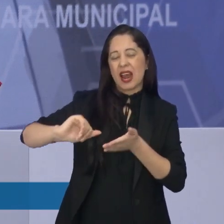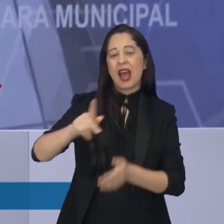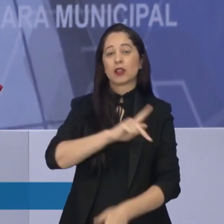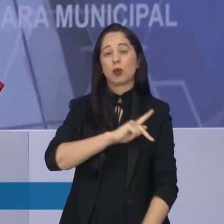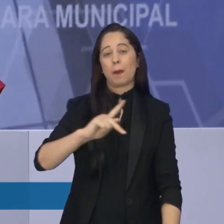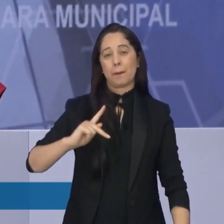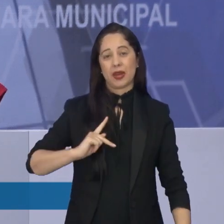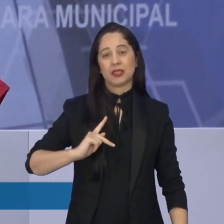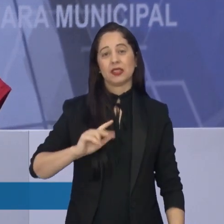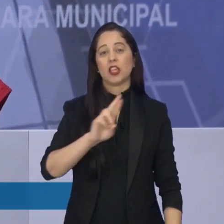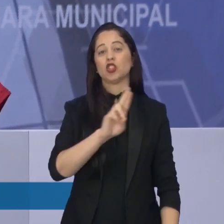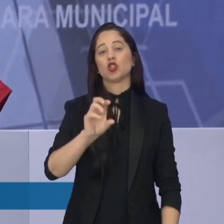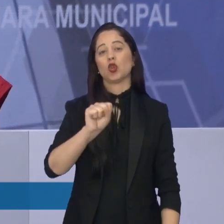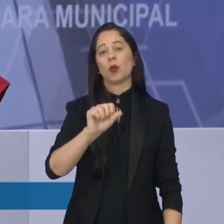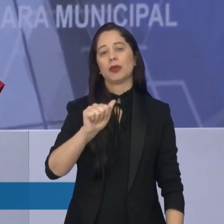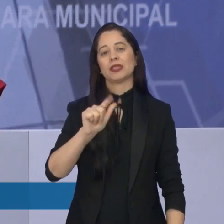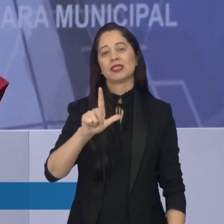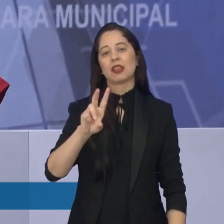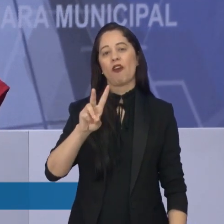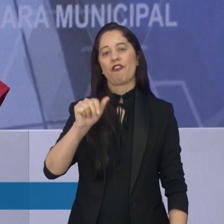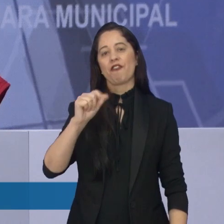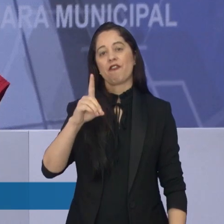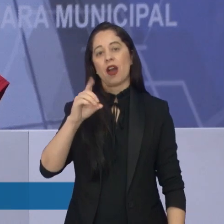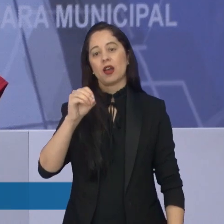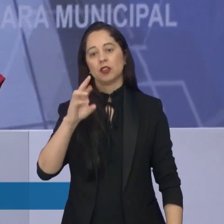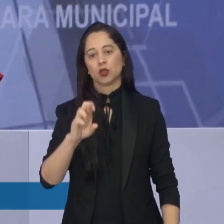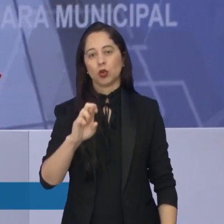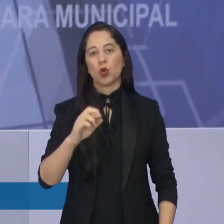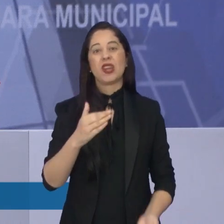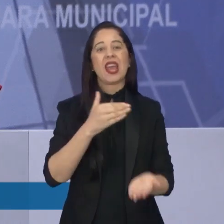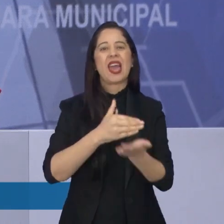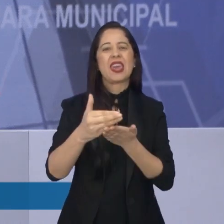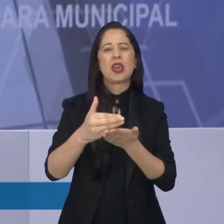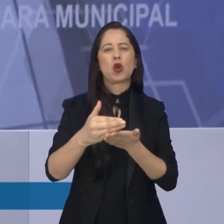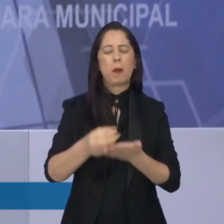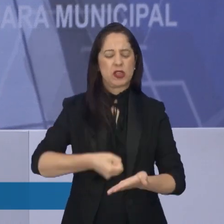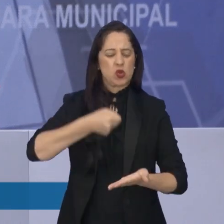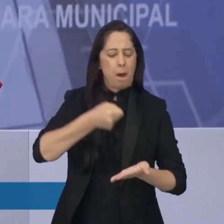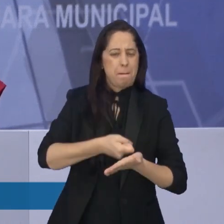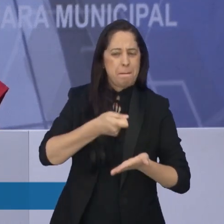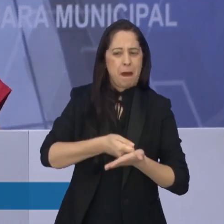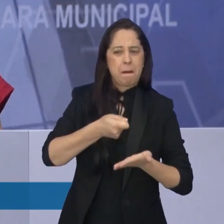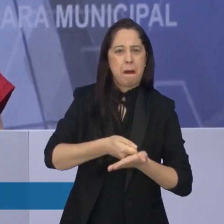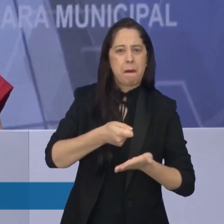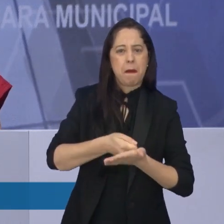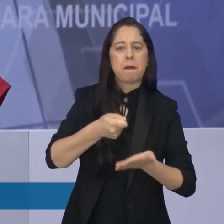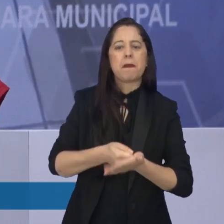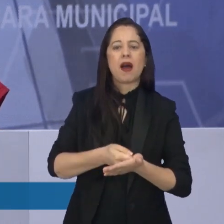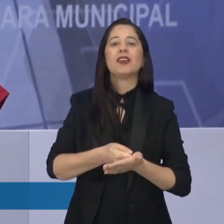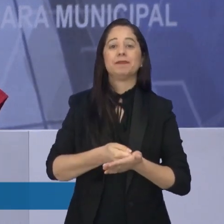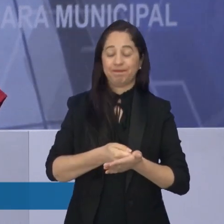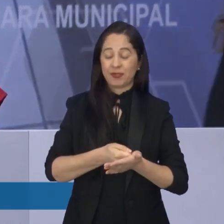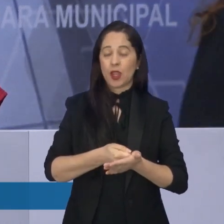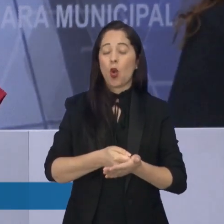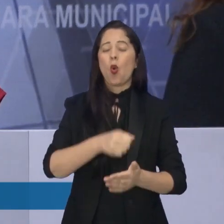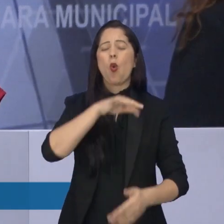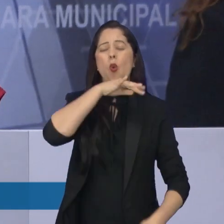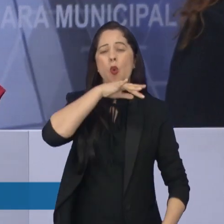uma das mais terríveis e cruéis ditaduras militares que a humanidade